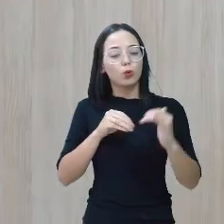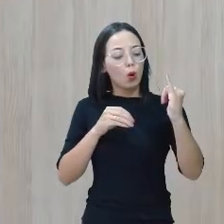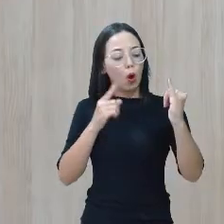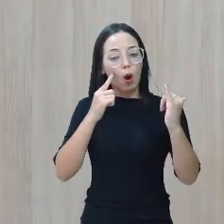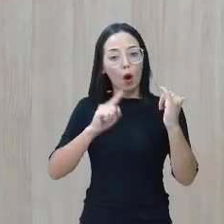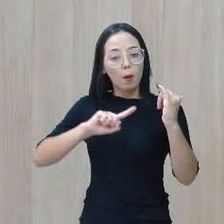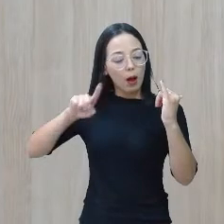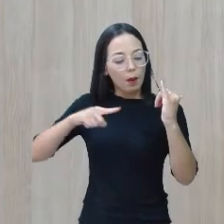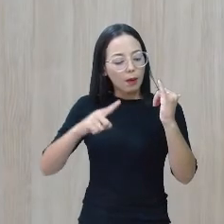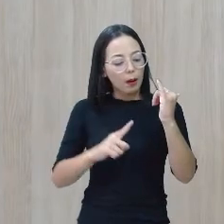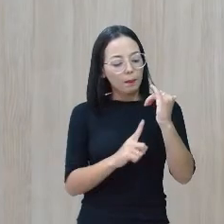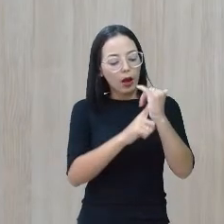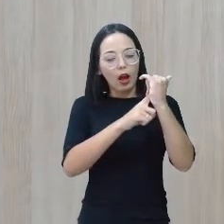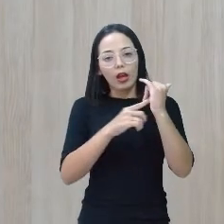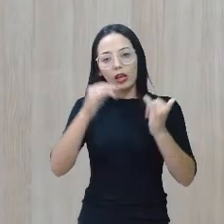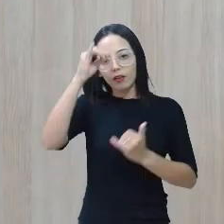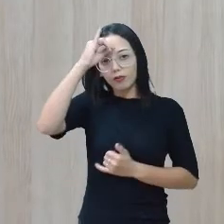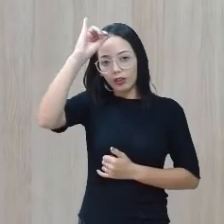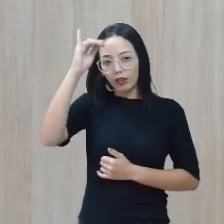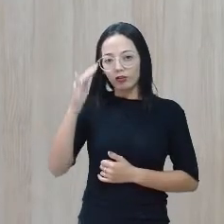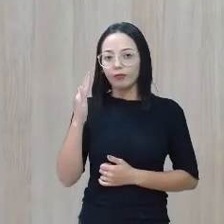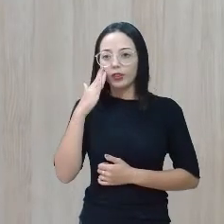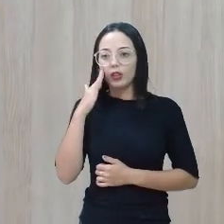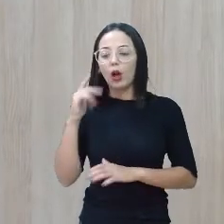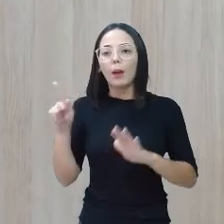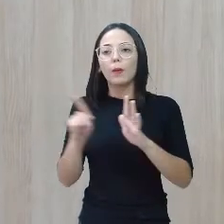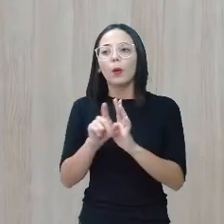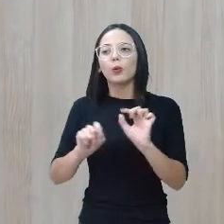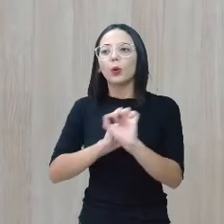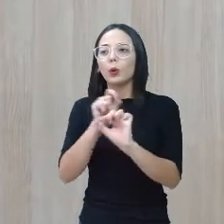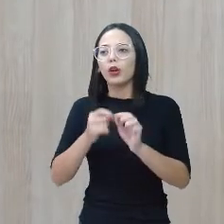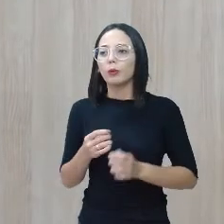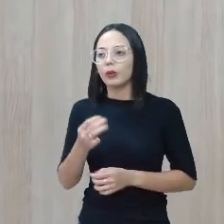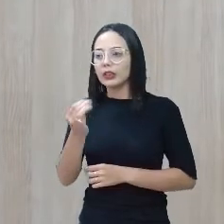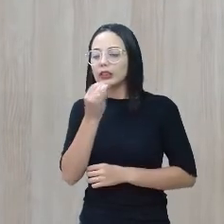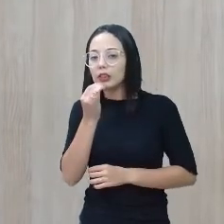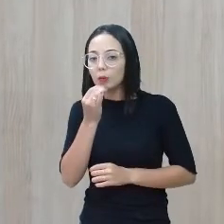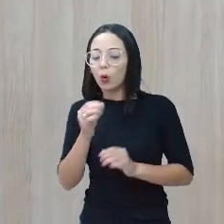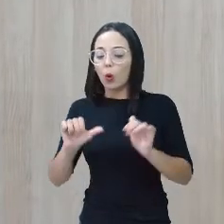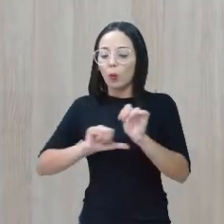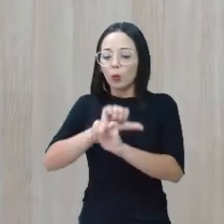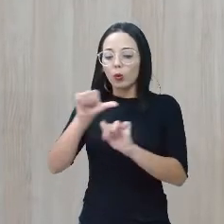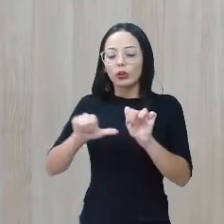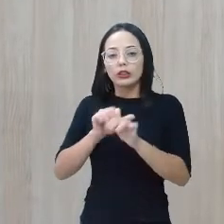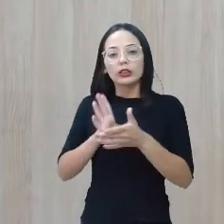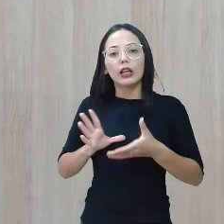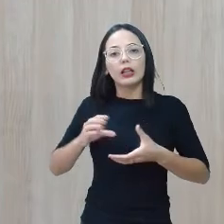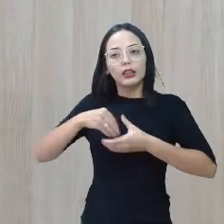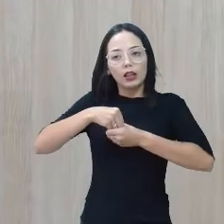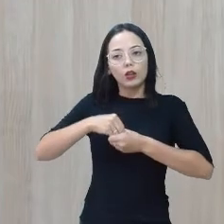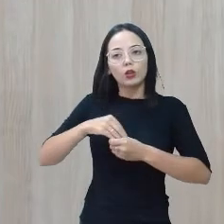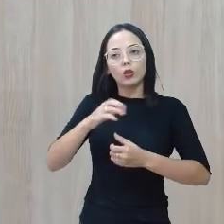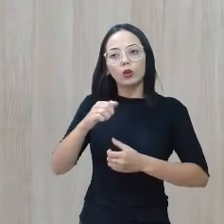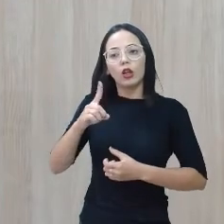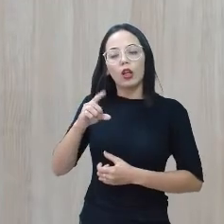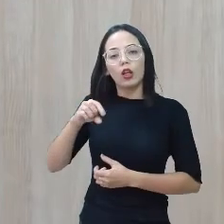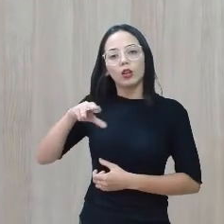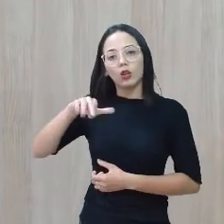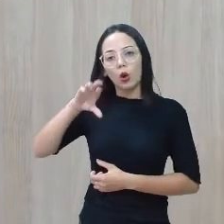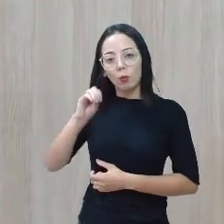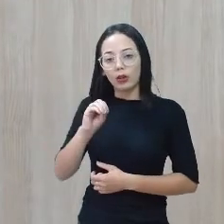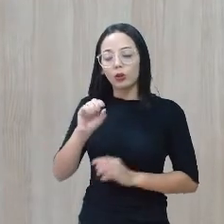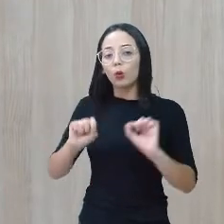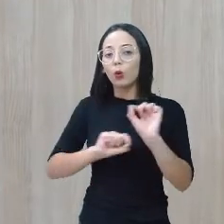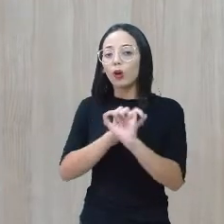vejam como é que ele atua, o DIU de cobre, né? Ele vai ocorrer mudanças no endométrio, que nós vimos que o endométrio